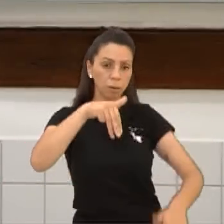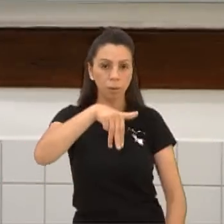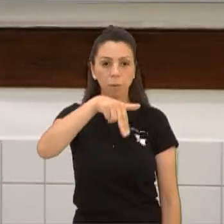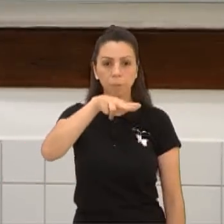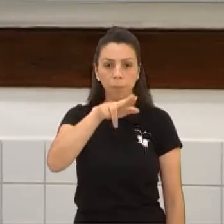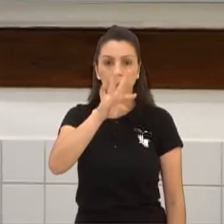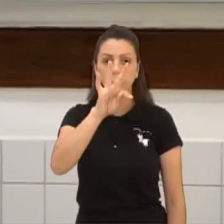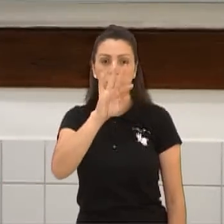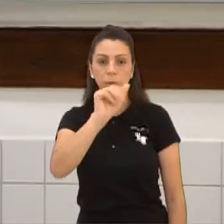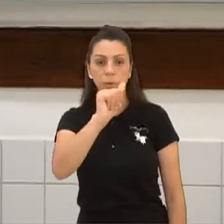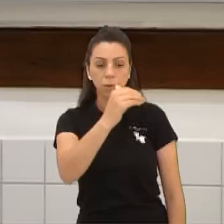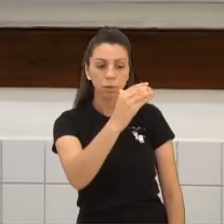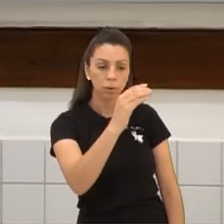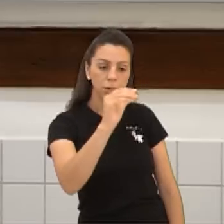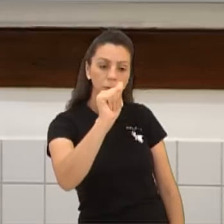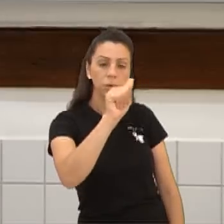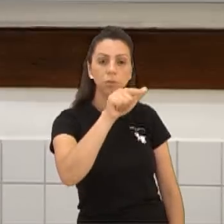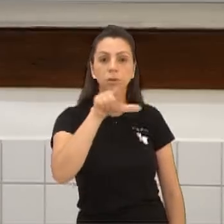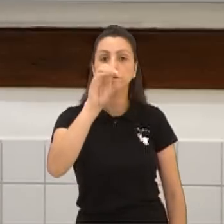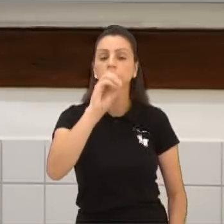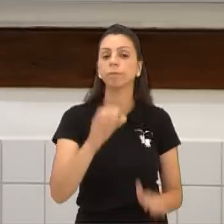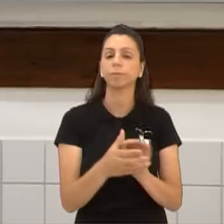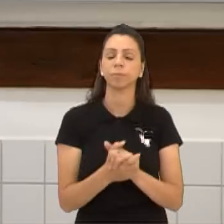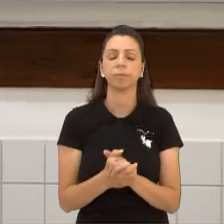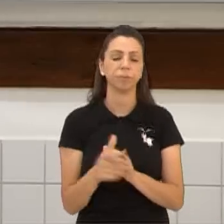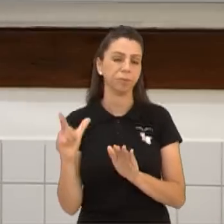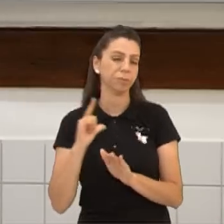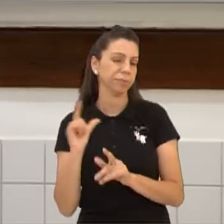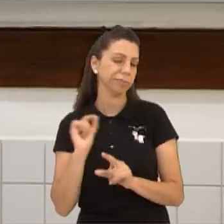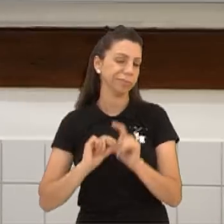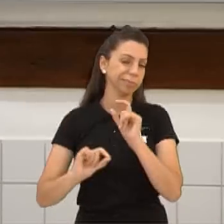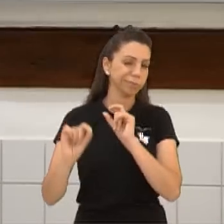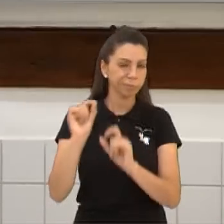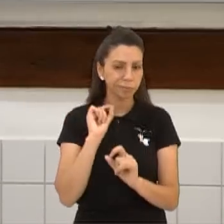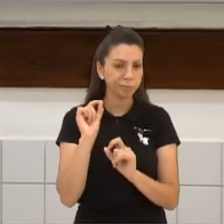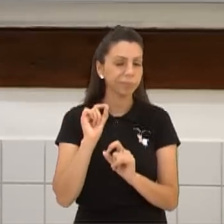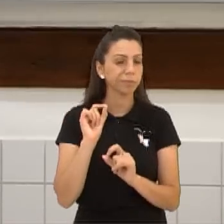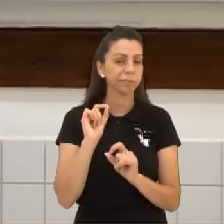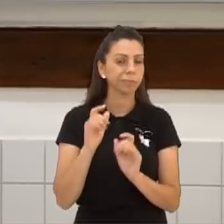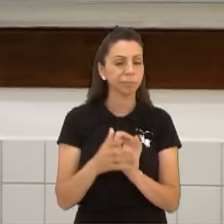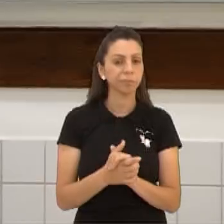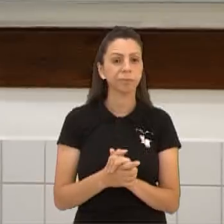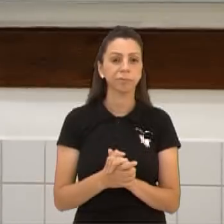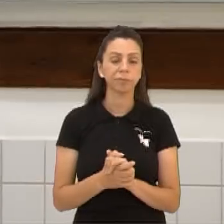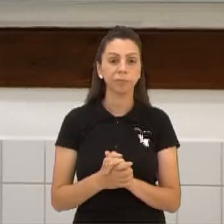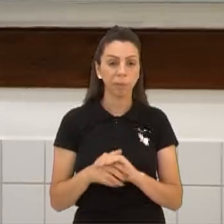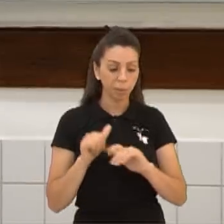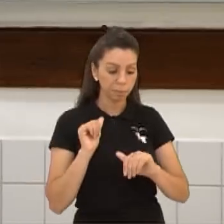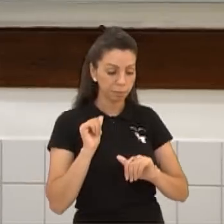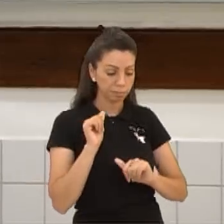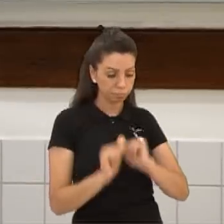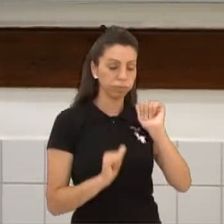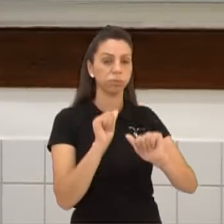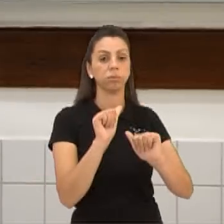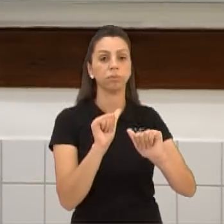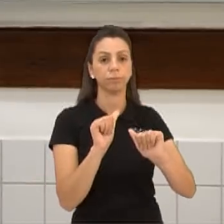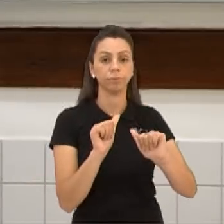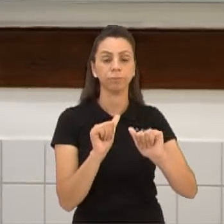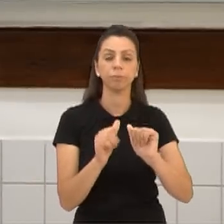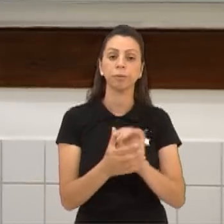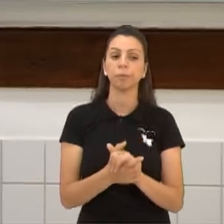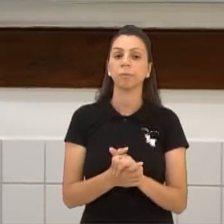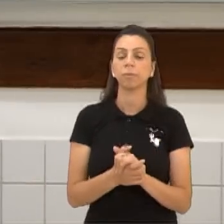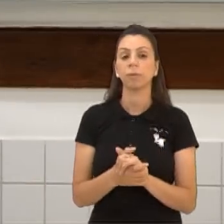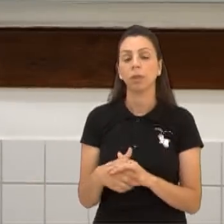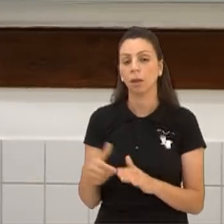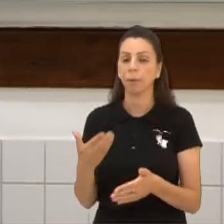teoria sintética da evolução. Eu estou falando de mutação no aspecto da transformação. Vejam, pessoal,